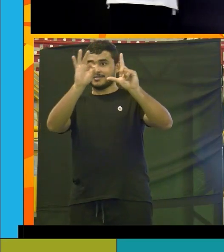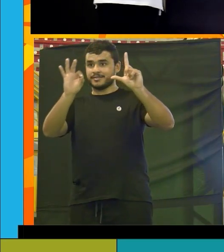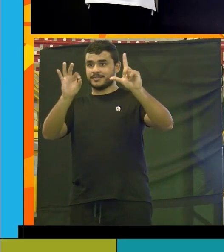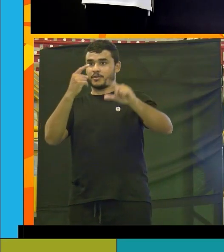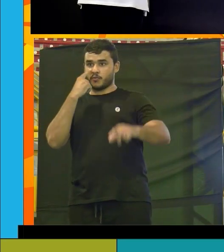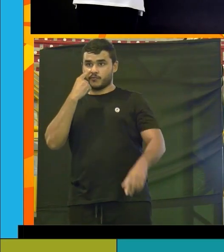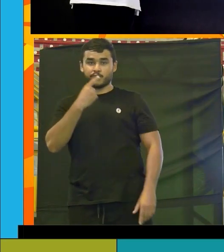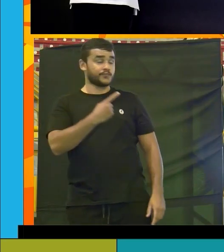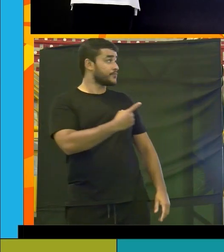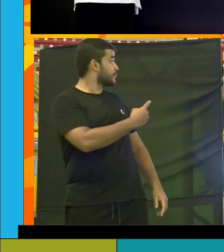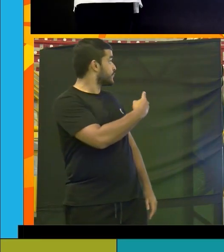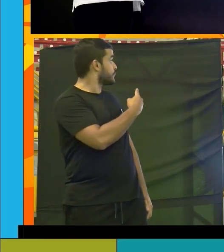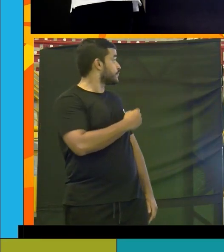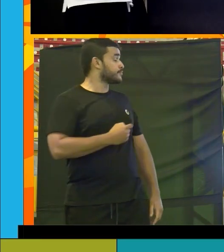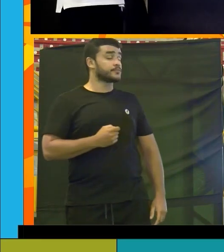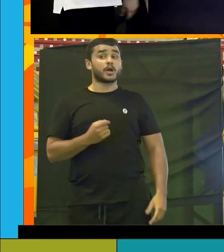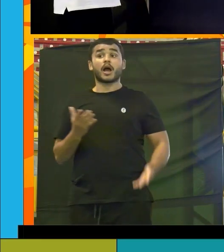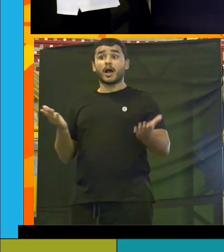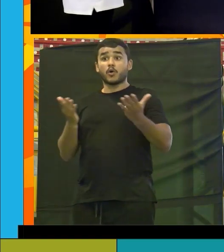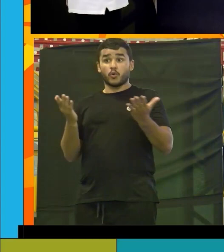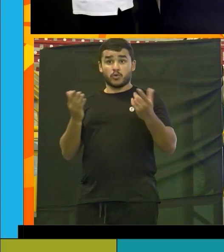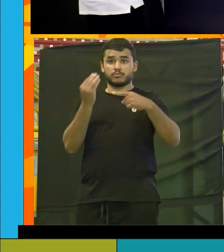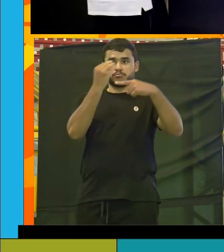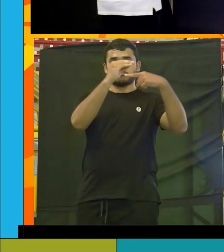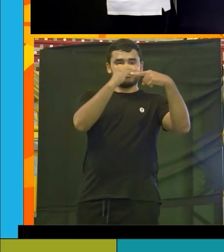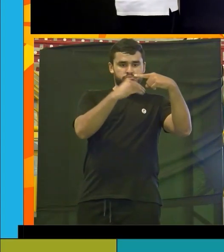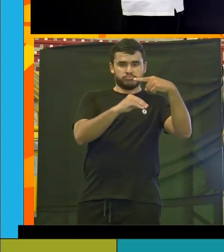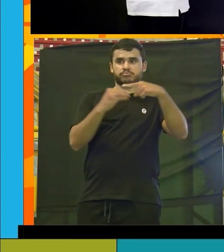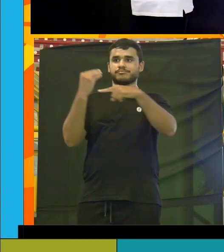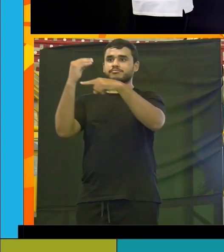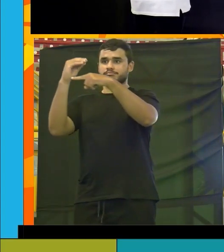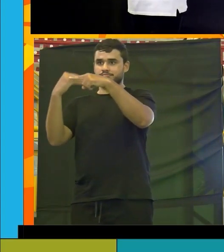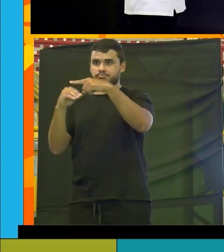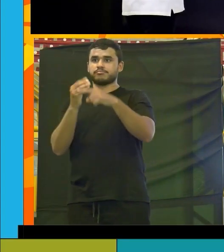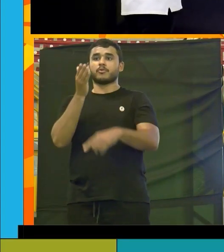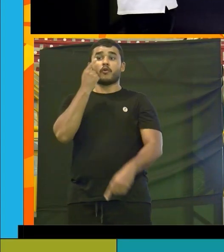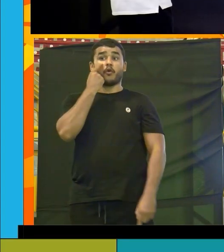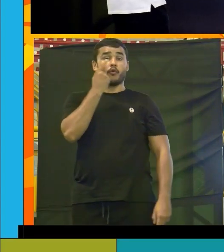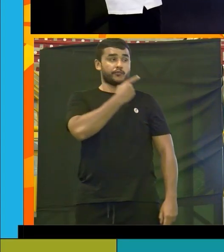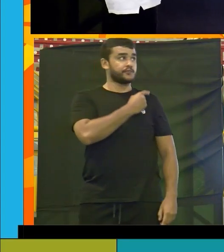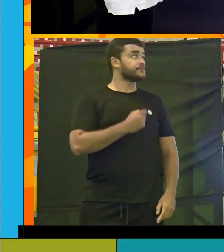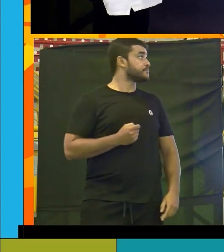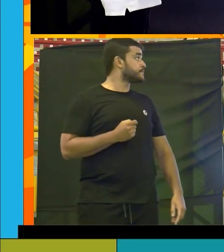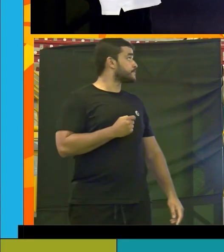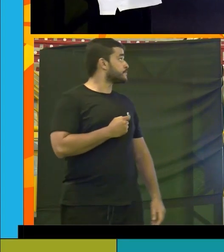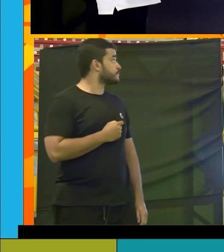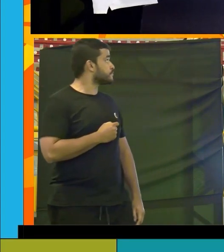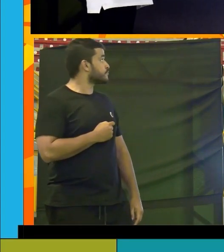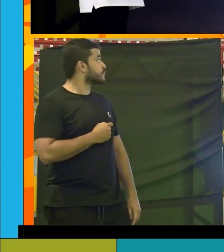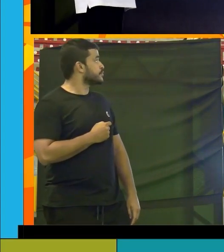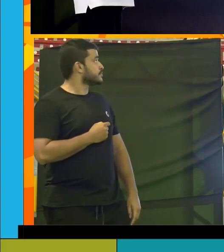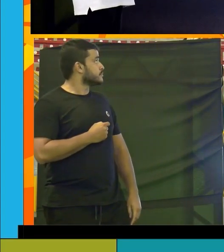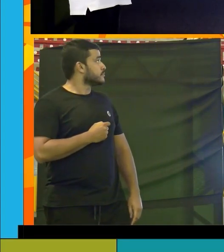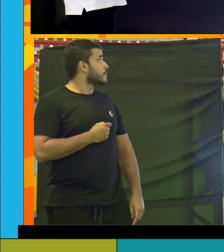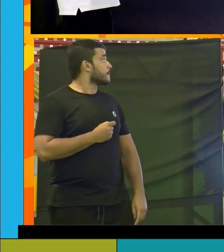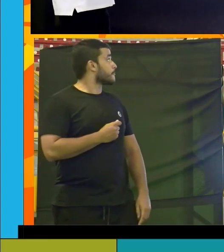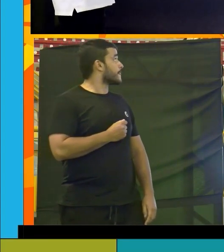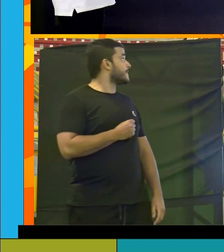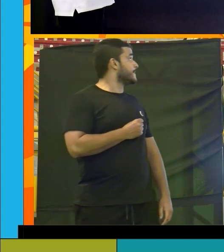3, somente, tá bom? Vamos ler a questão, ela diz assim, ó. Um sistema de depreciação